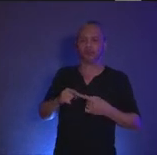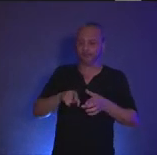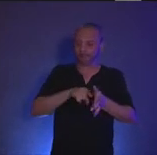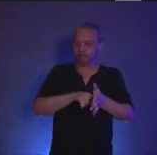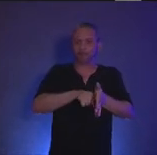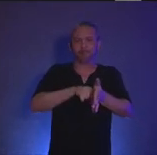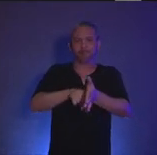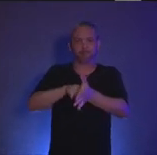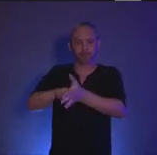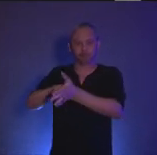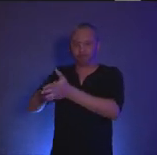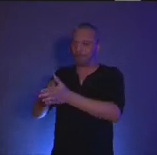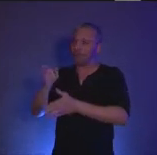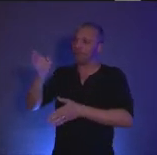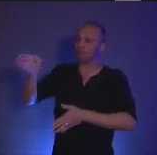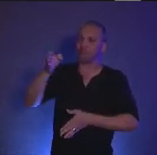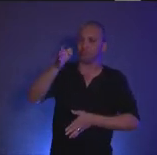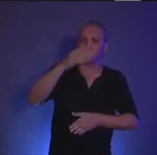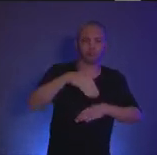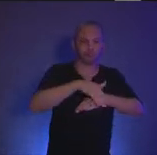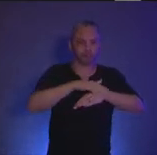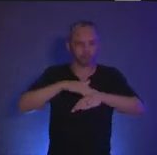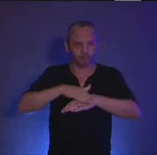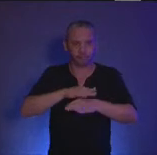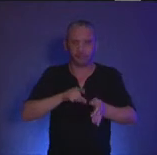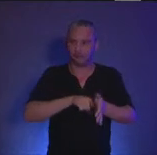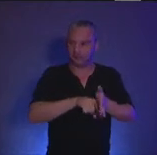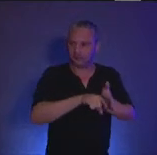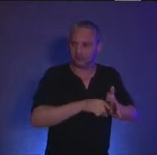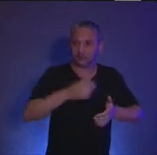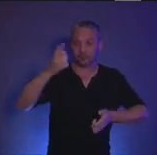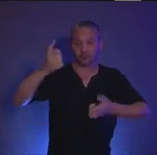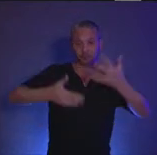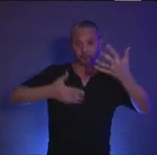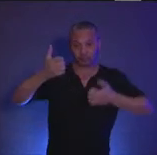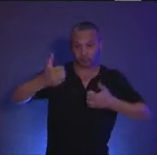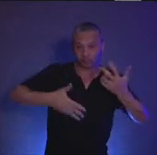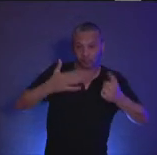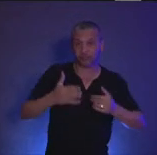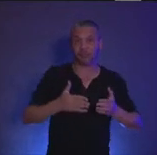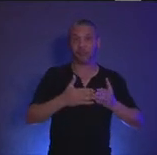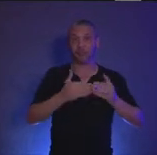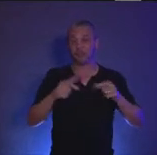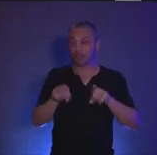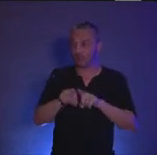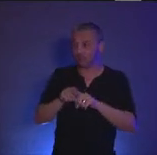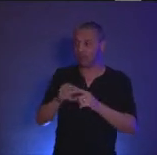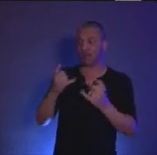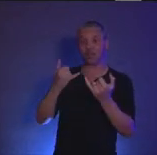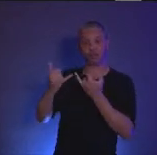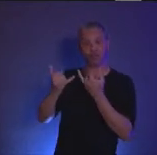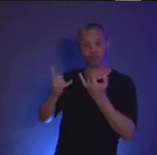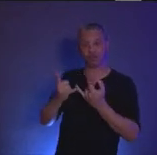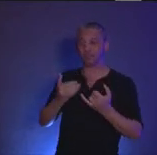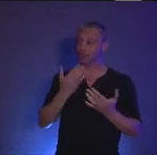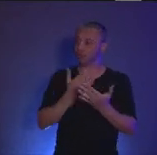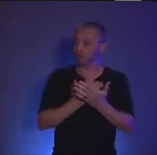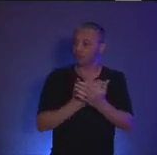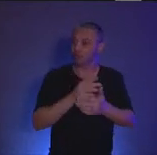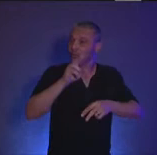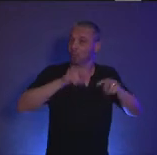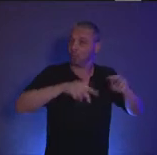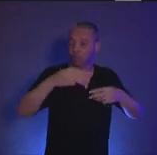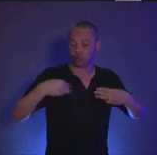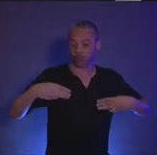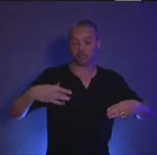atrás dos especialistas, já estou terminando, atrás dos especialistas, a gente pediu também, via lei de acesso à informação, todos os estudos que o Ministério da